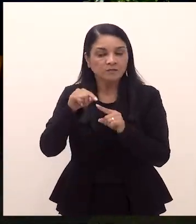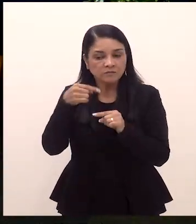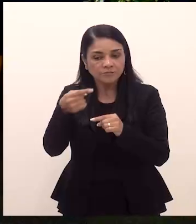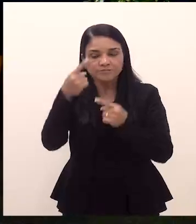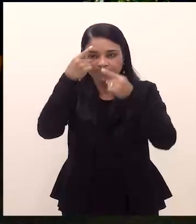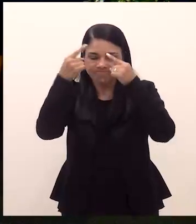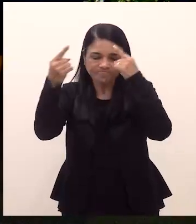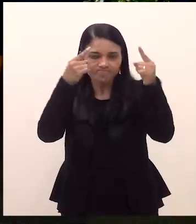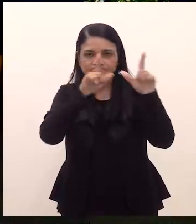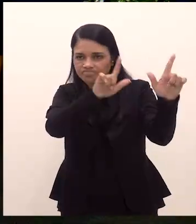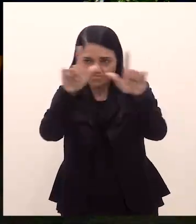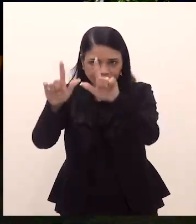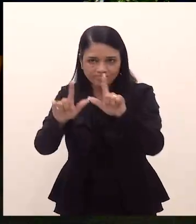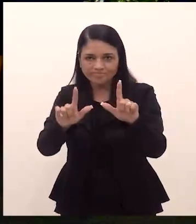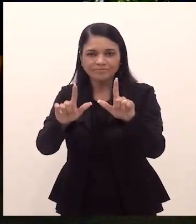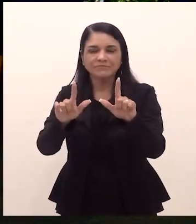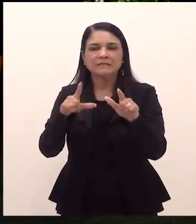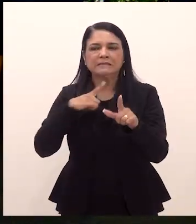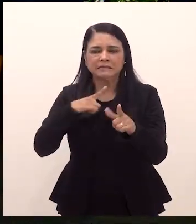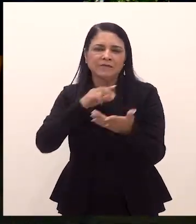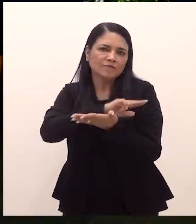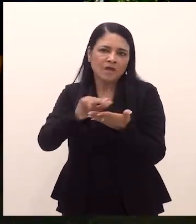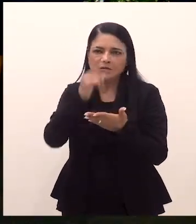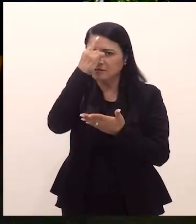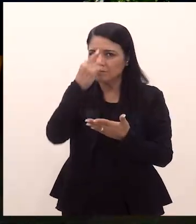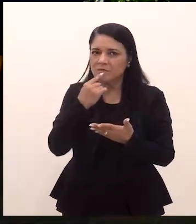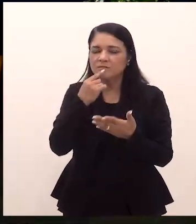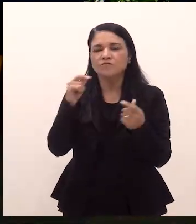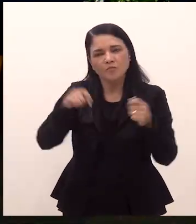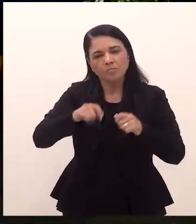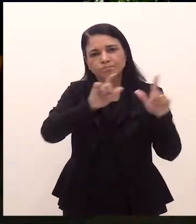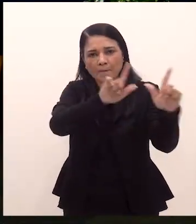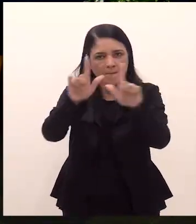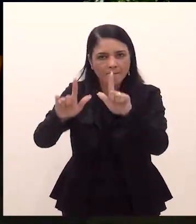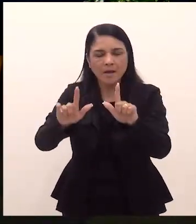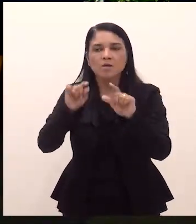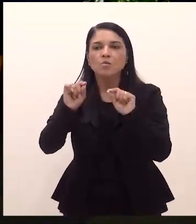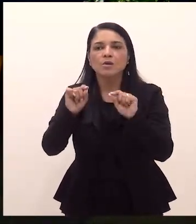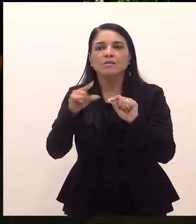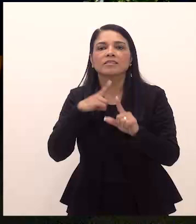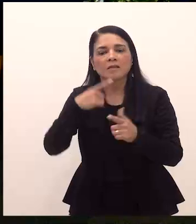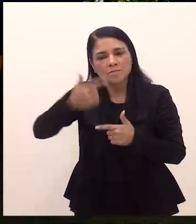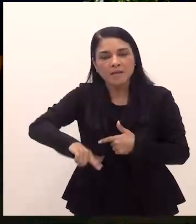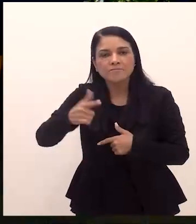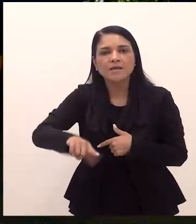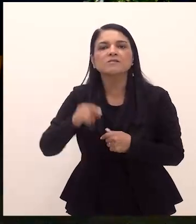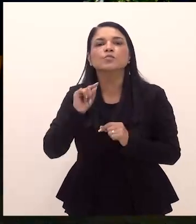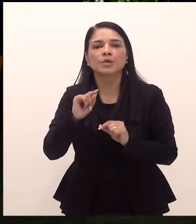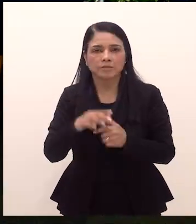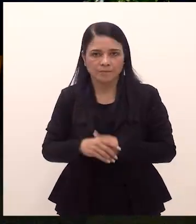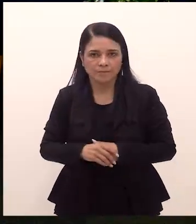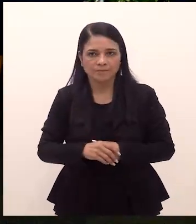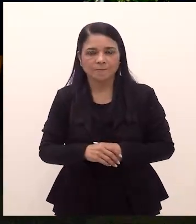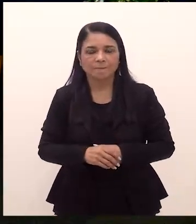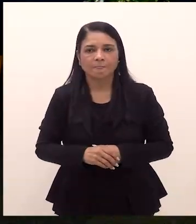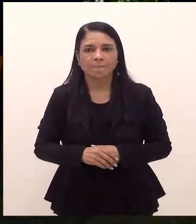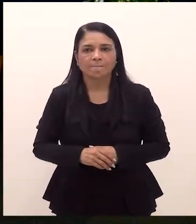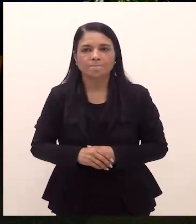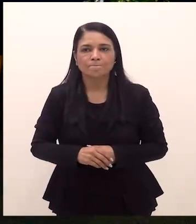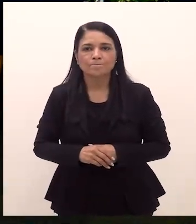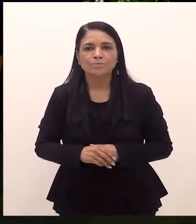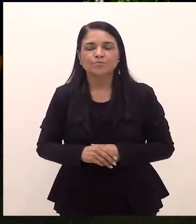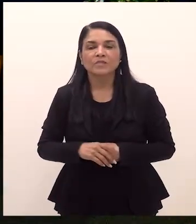para a posteridade. E depois veio a ideia da exposição. Já que a gente tem tantas imagens, vamos expor isso na galeria. E o que tem na exposição além